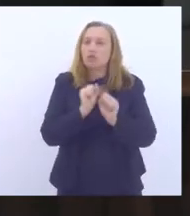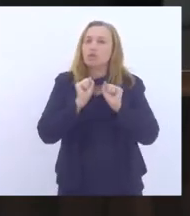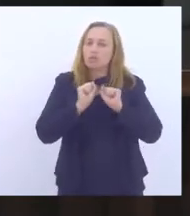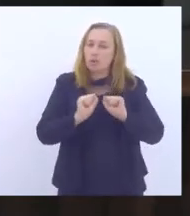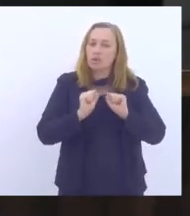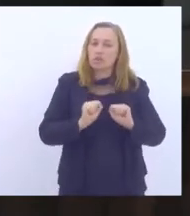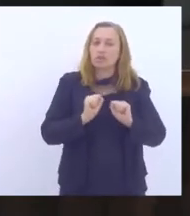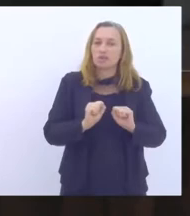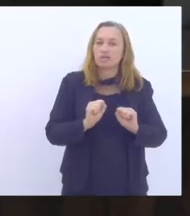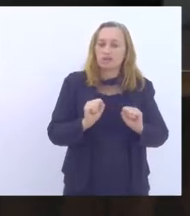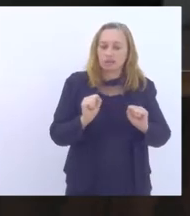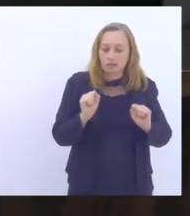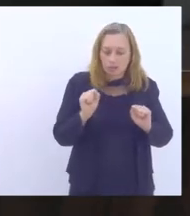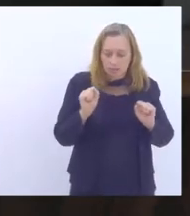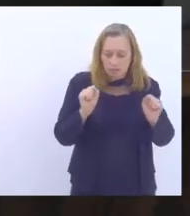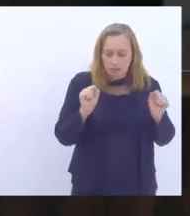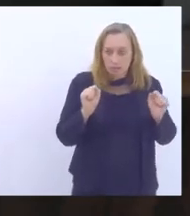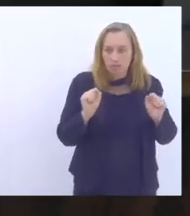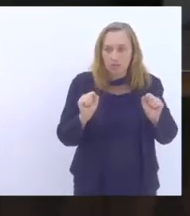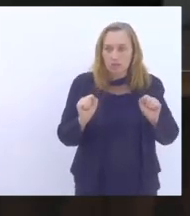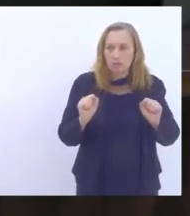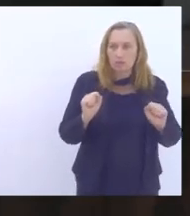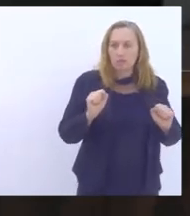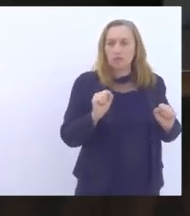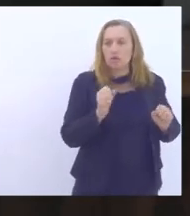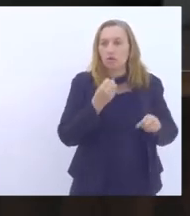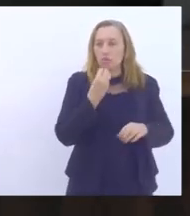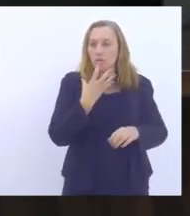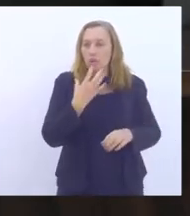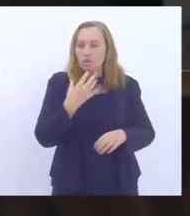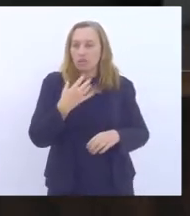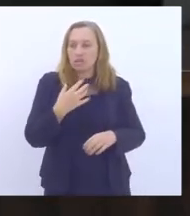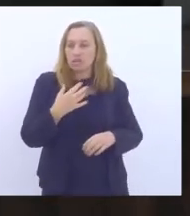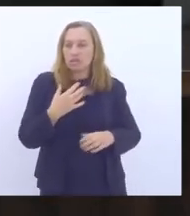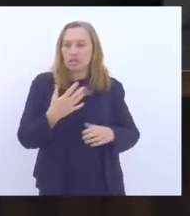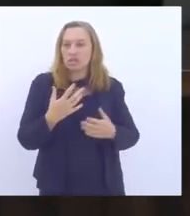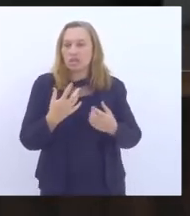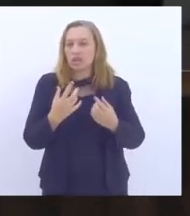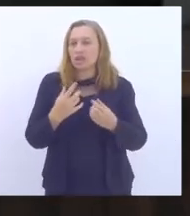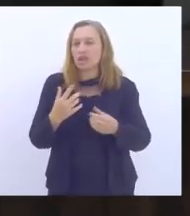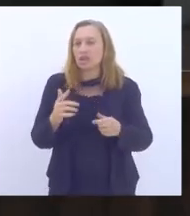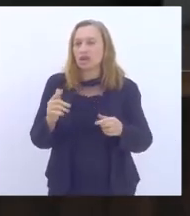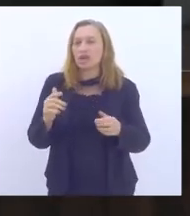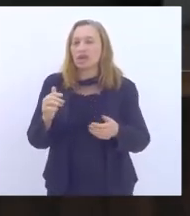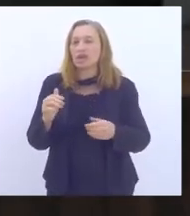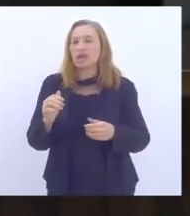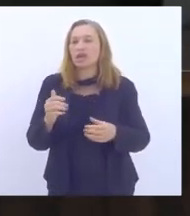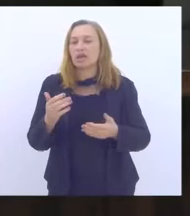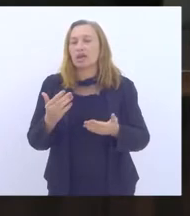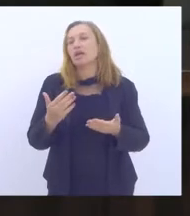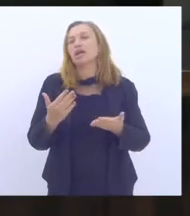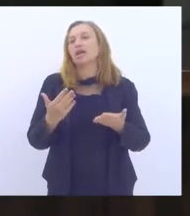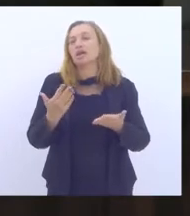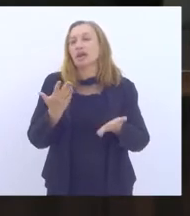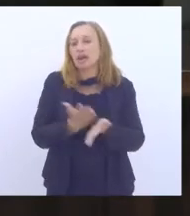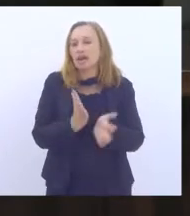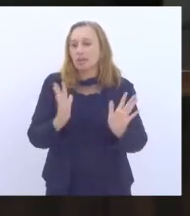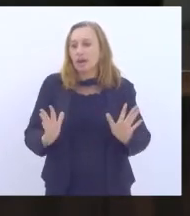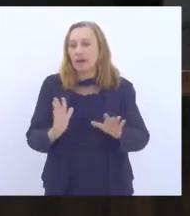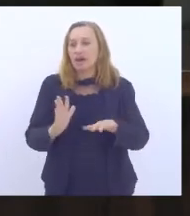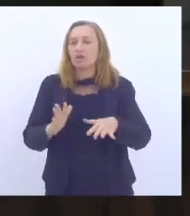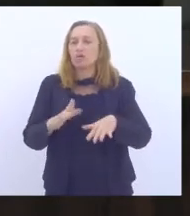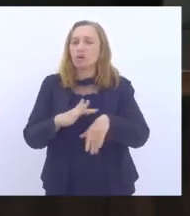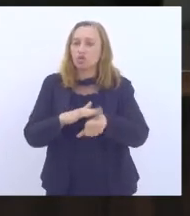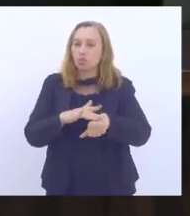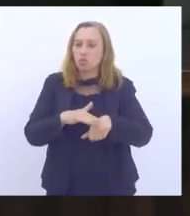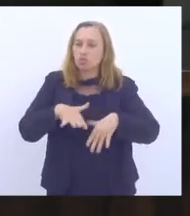possa e o ótimo seria erradicar a tuberculose e tem que perseguir esse